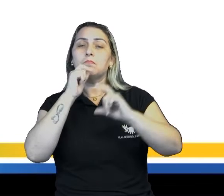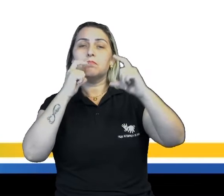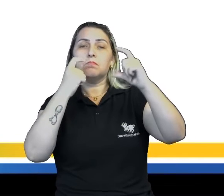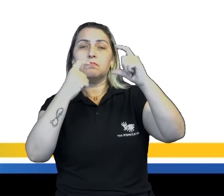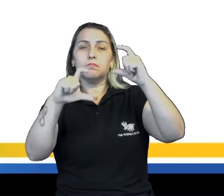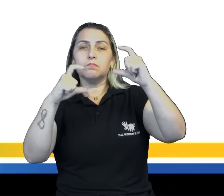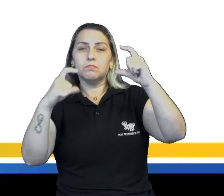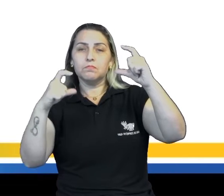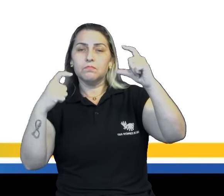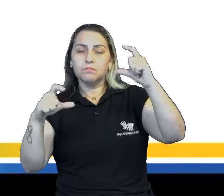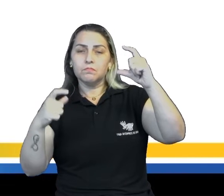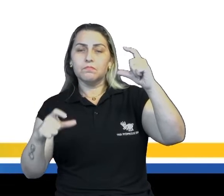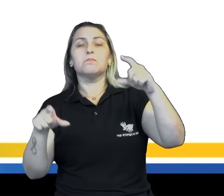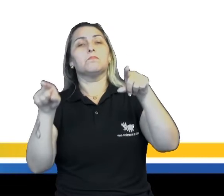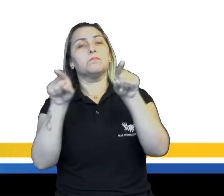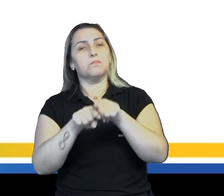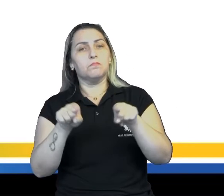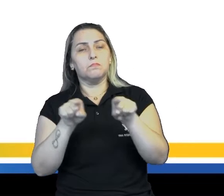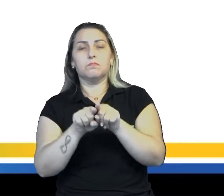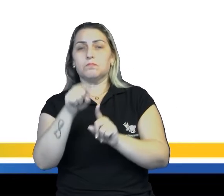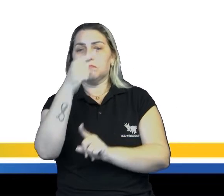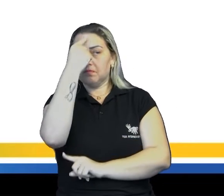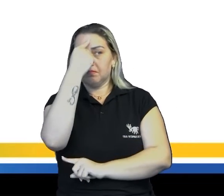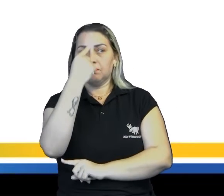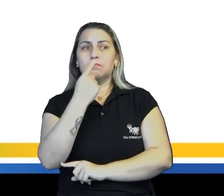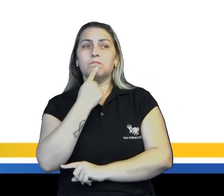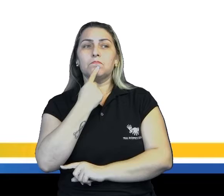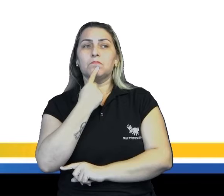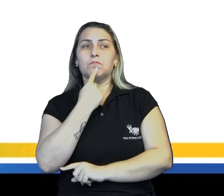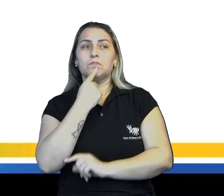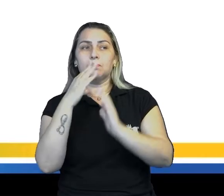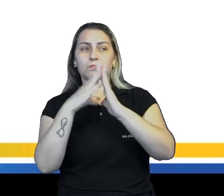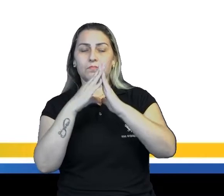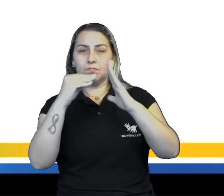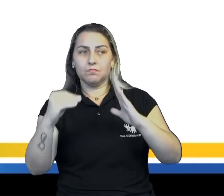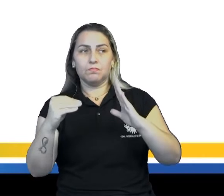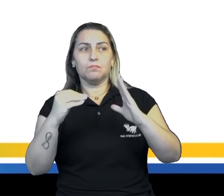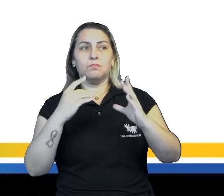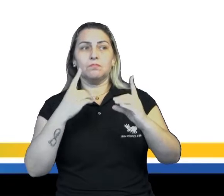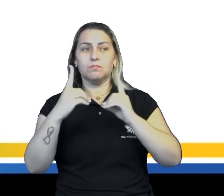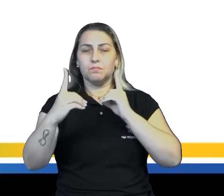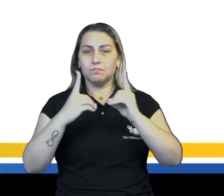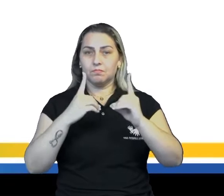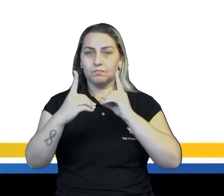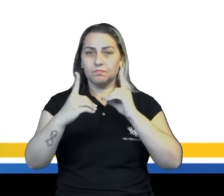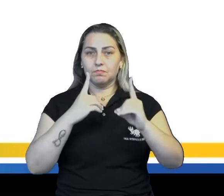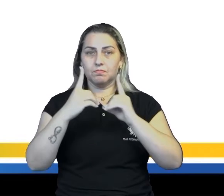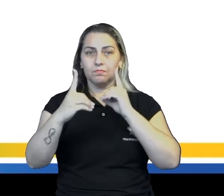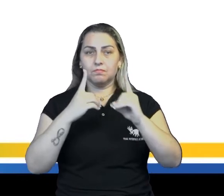quadrinho integra, ao mesmo tempo, imagem, símbolos e diálogos.